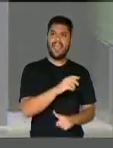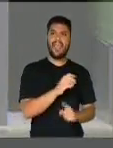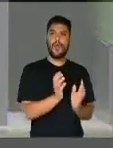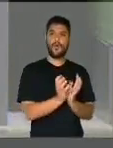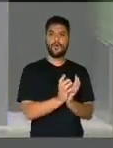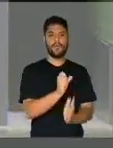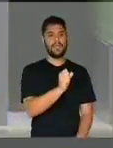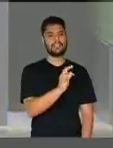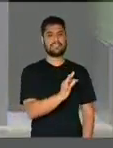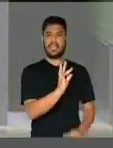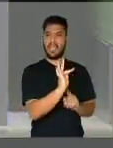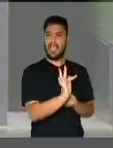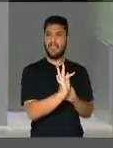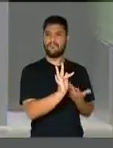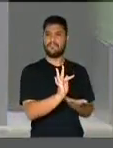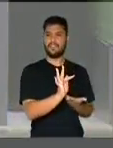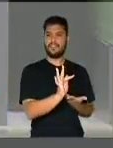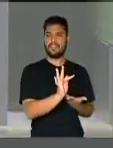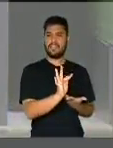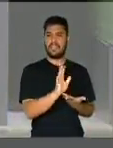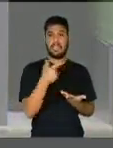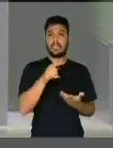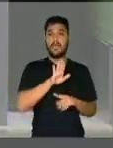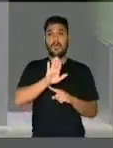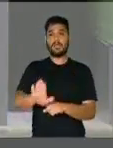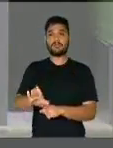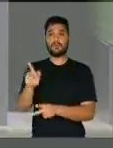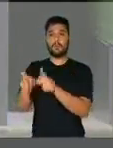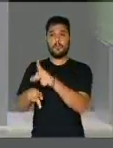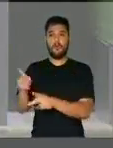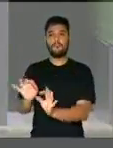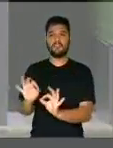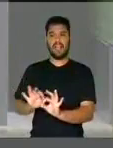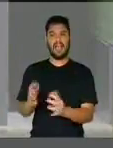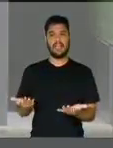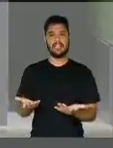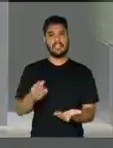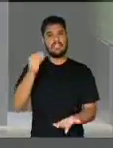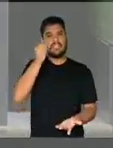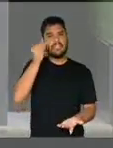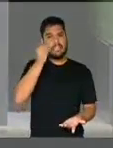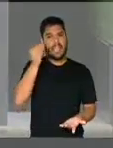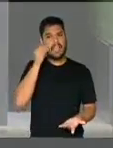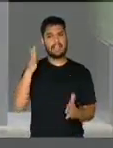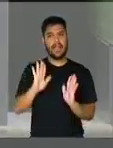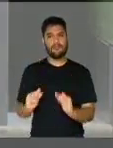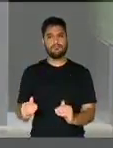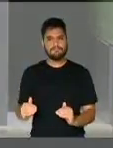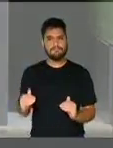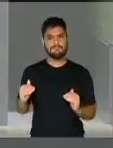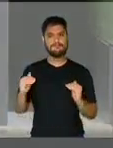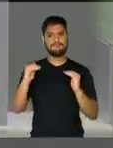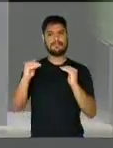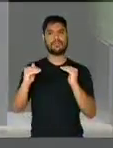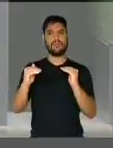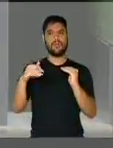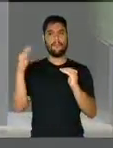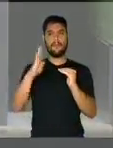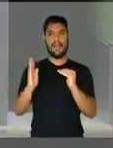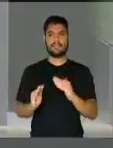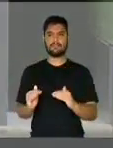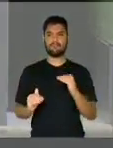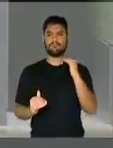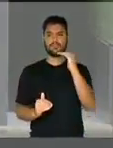casta que não ouve as reivindicações do povo, que tenta estar acima, no caso do Brasil,